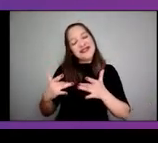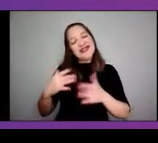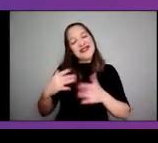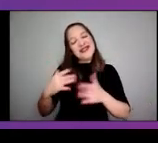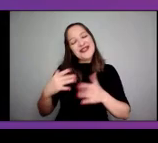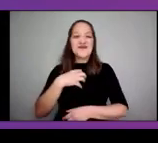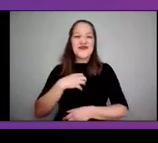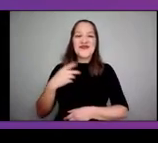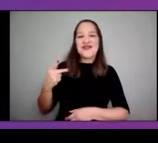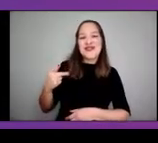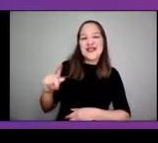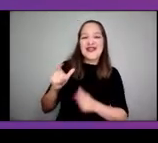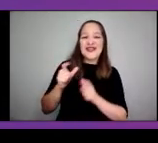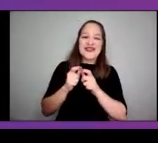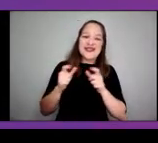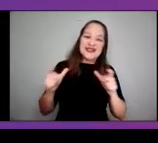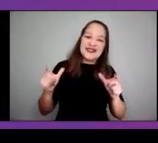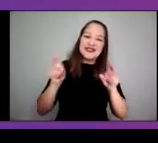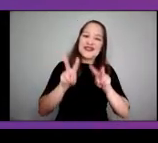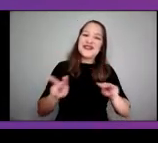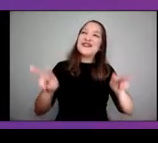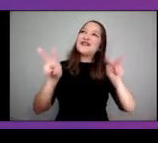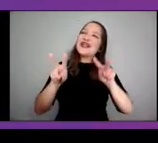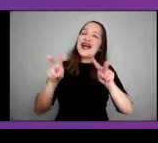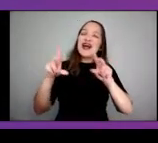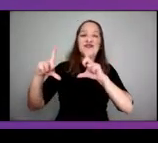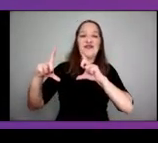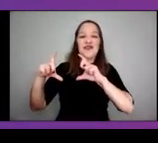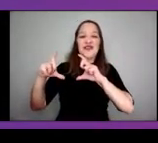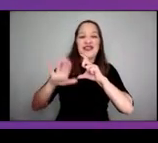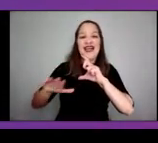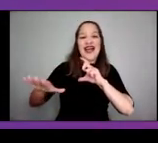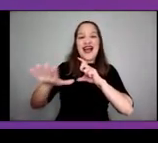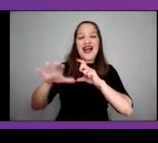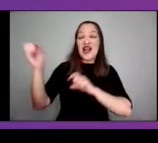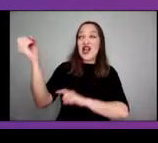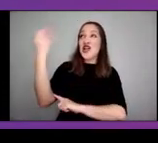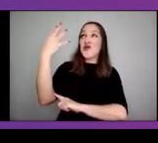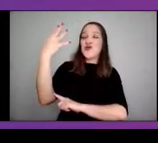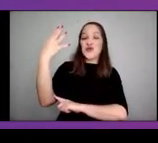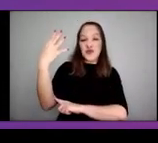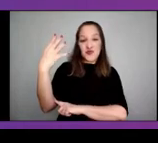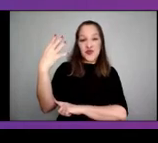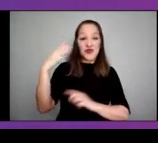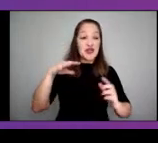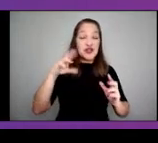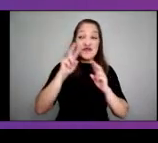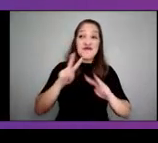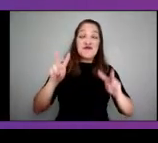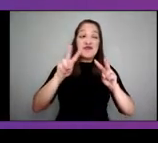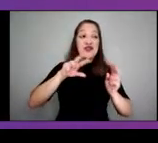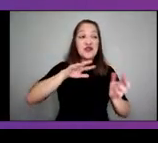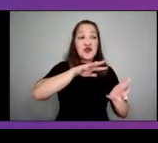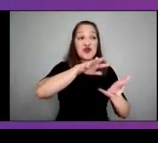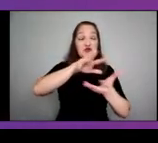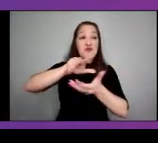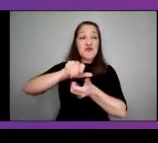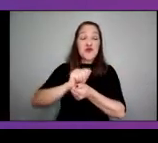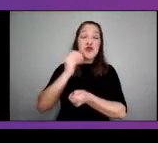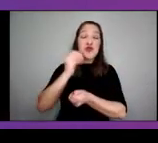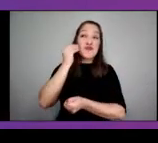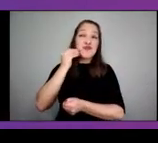extremamente Ampla de enxergar fotografia de enxergar a luz enxergar o mundo né de experimentar